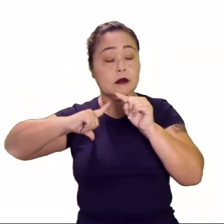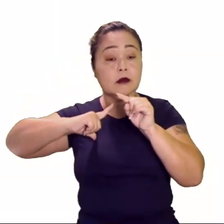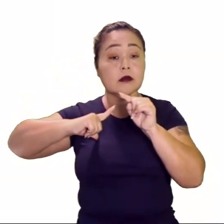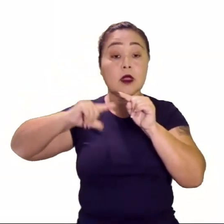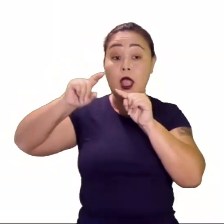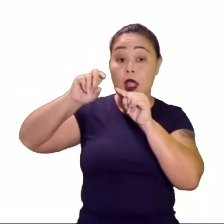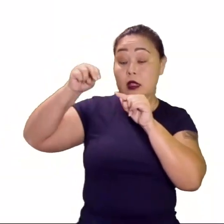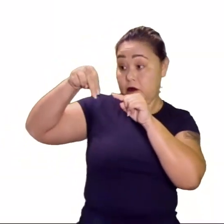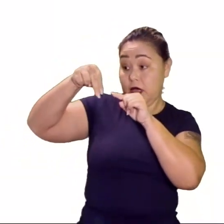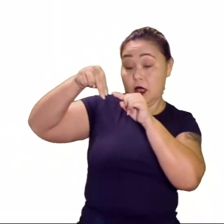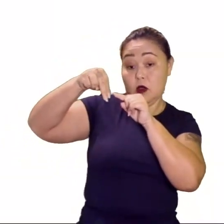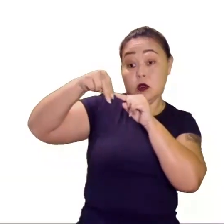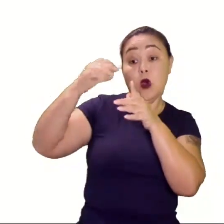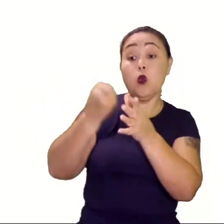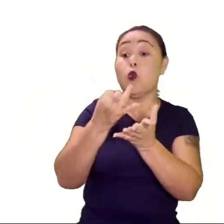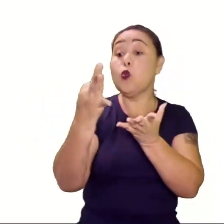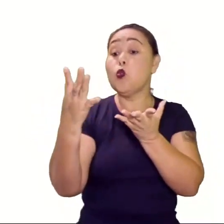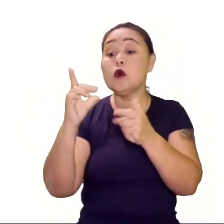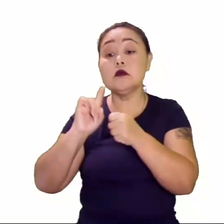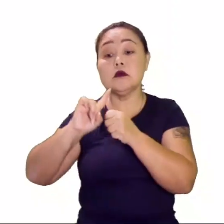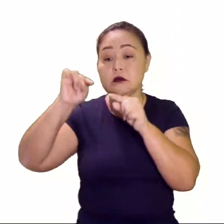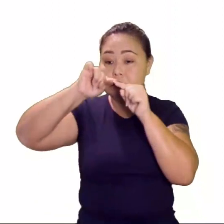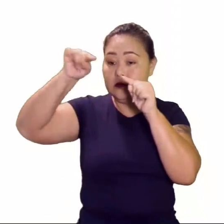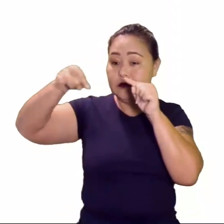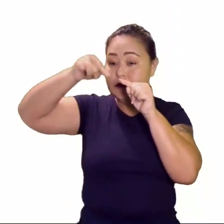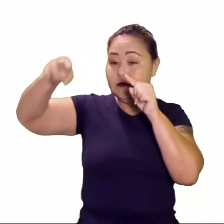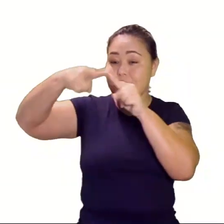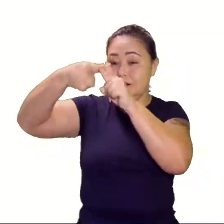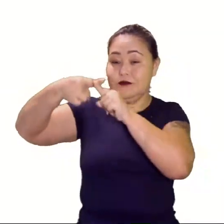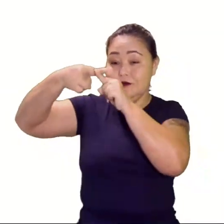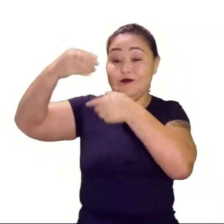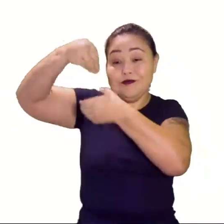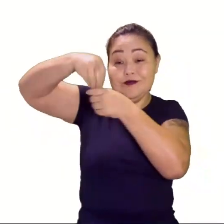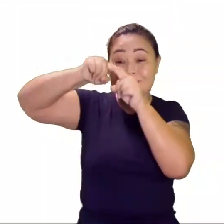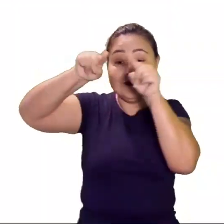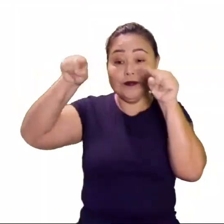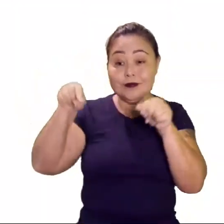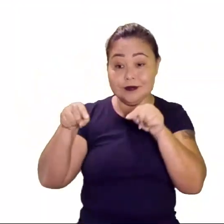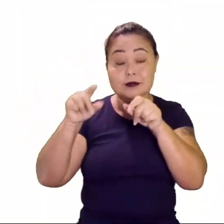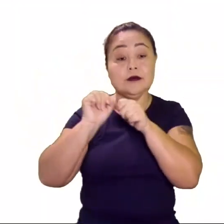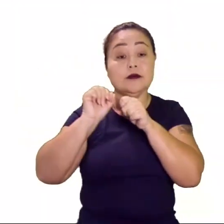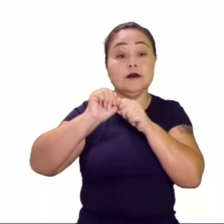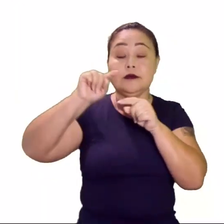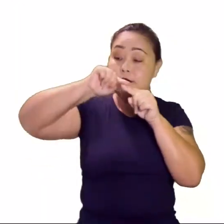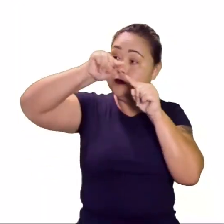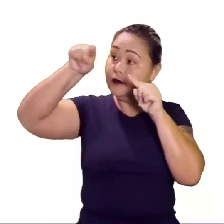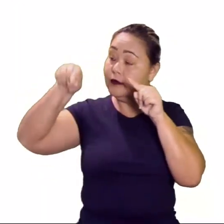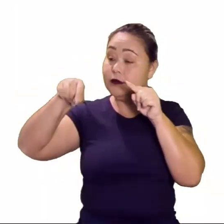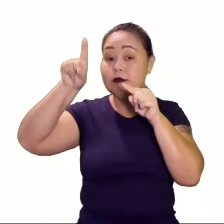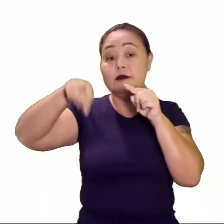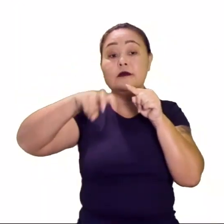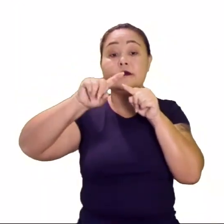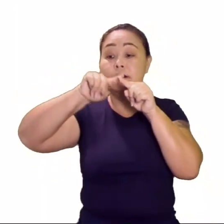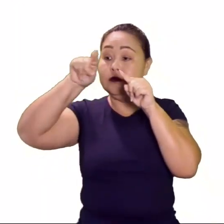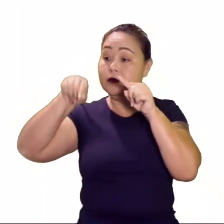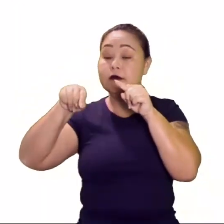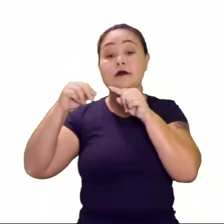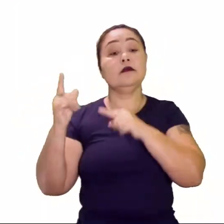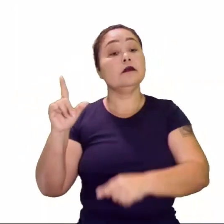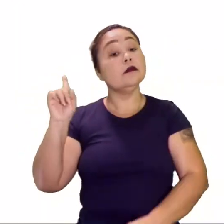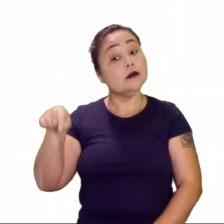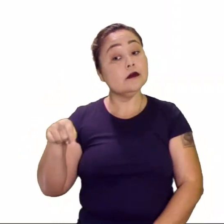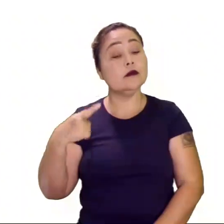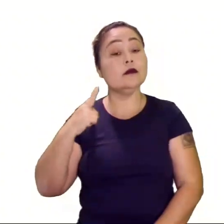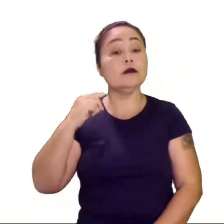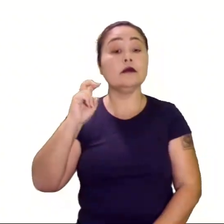quiser N, que quiser a quantidade de termos, vai ter que fazer o chuveirinho, porque o N está lá dentro, né? Então, esse multiplica esse, que multiplica esse,